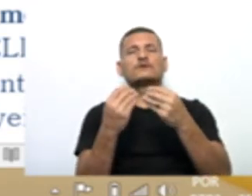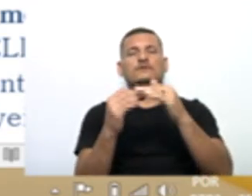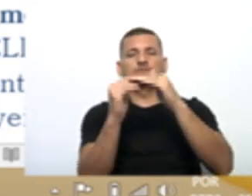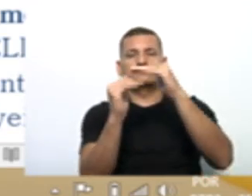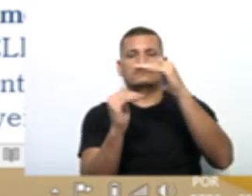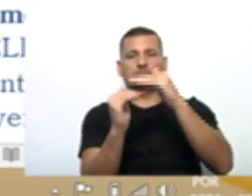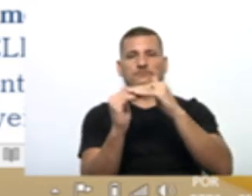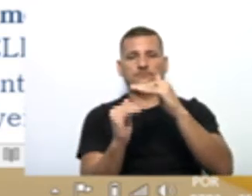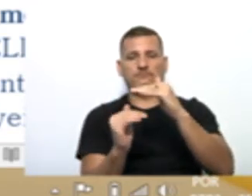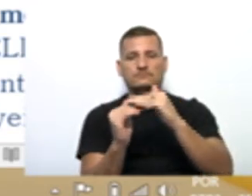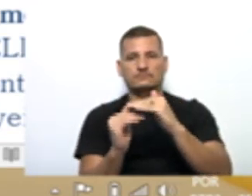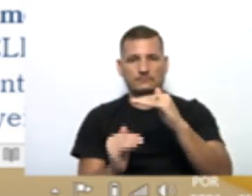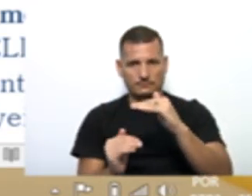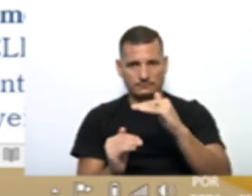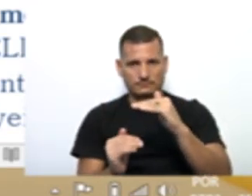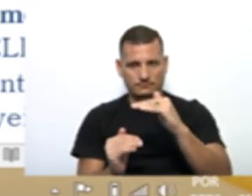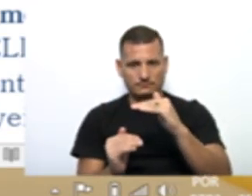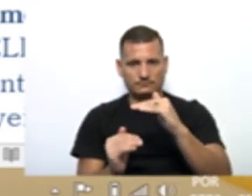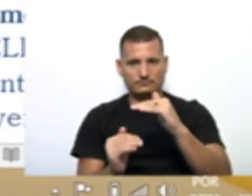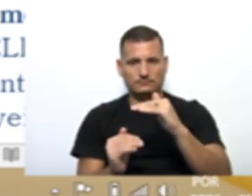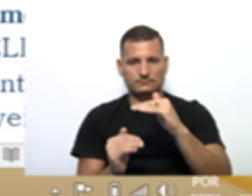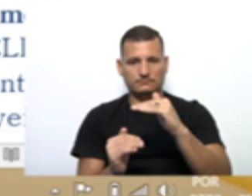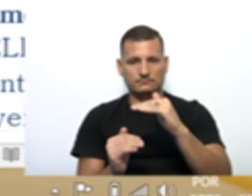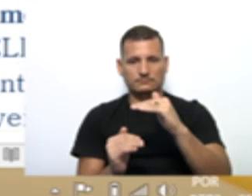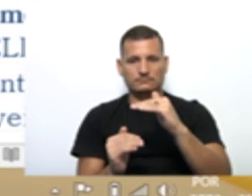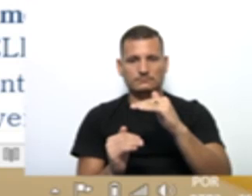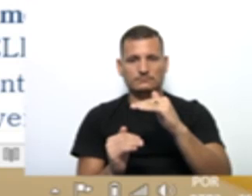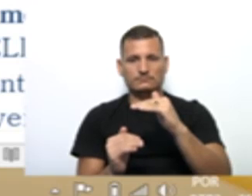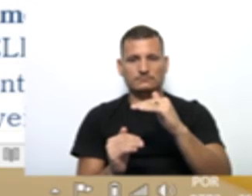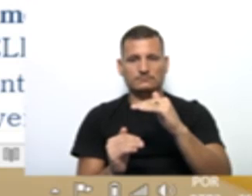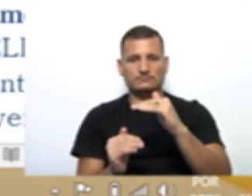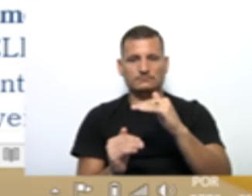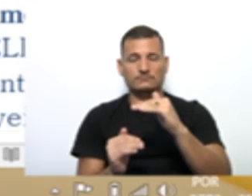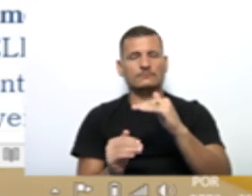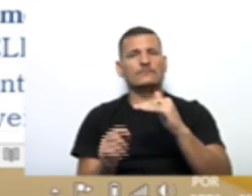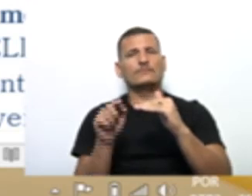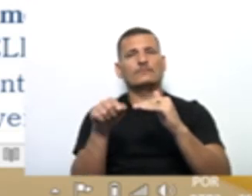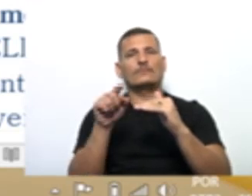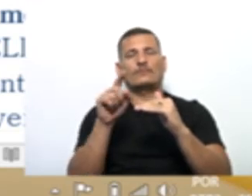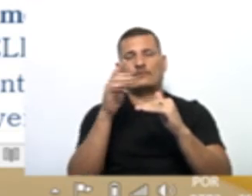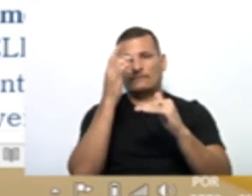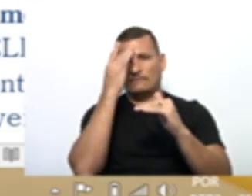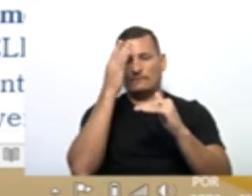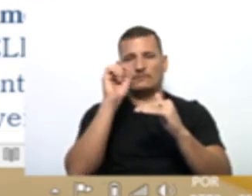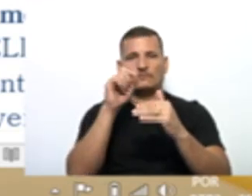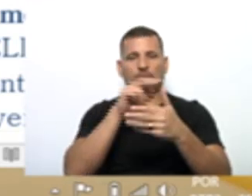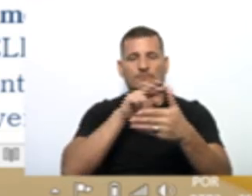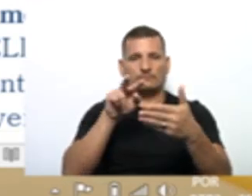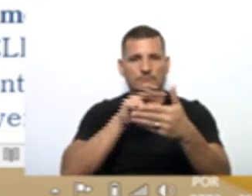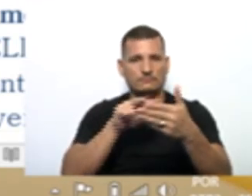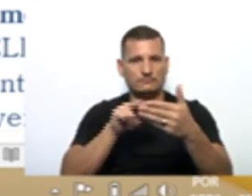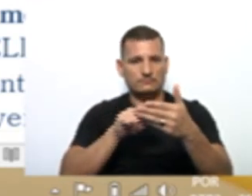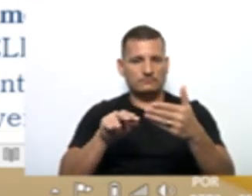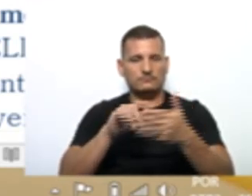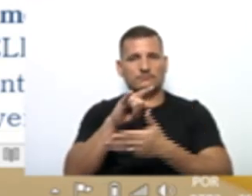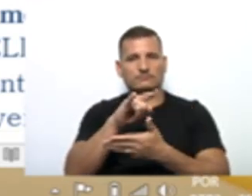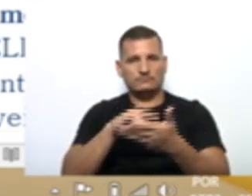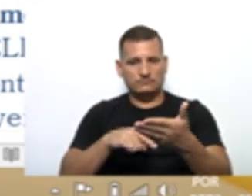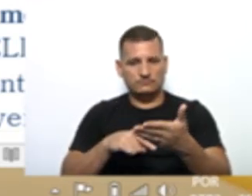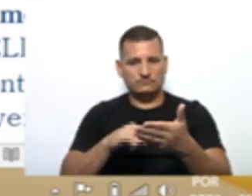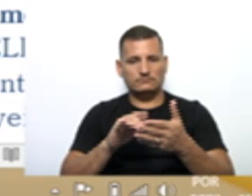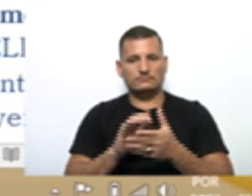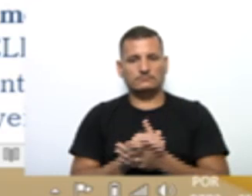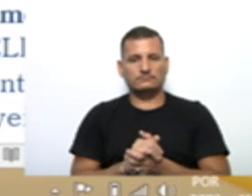entre linhas? O espaçamento entre linhas é sugerido para que possa facilitar a leitura do documento.